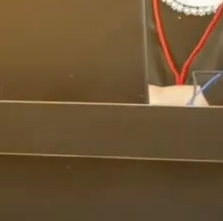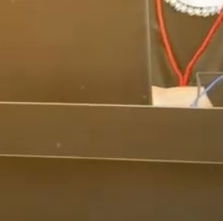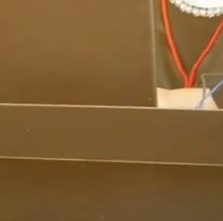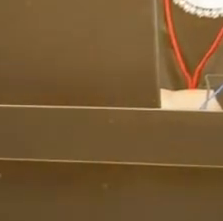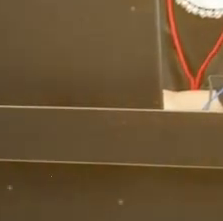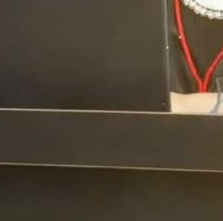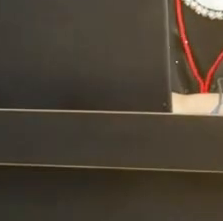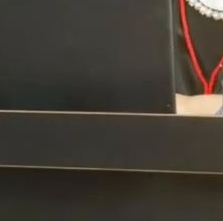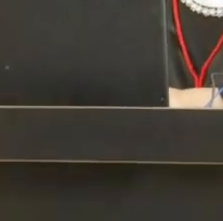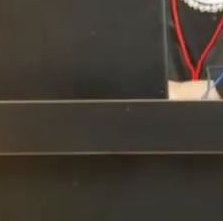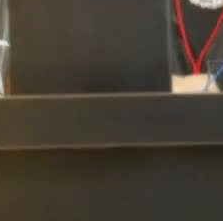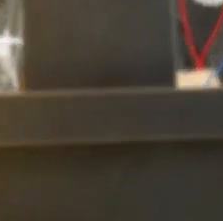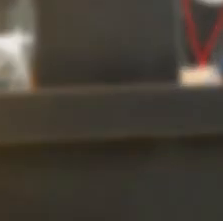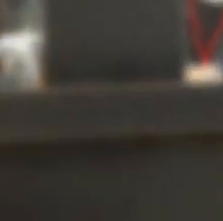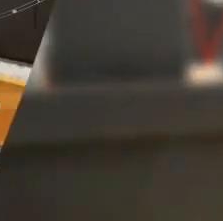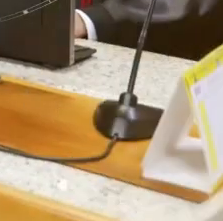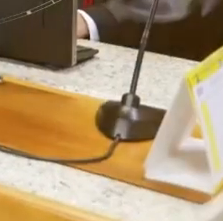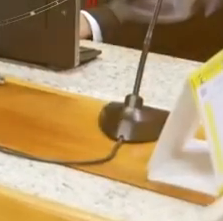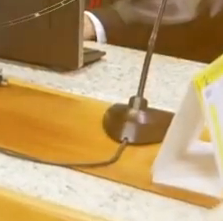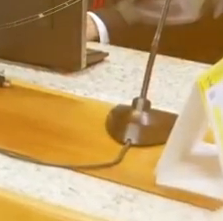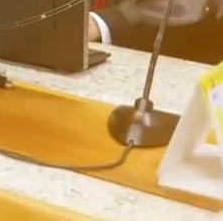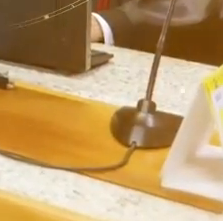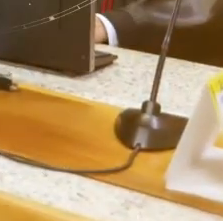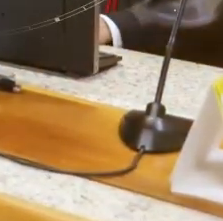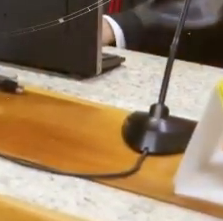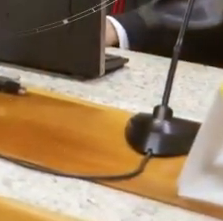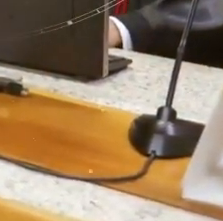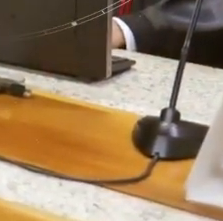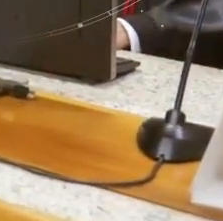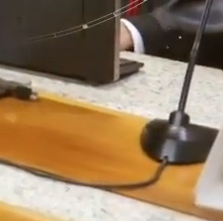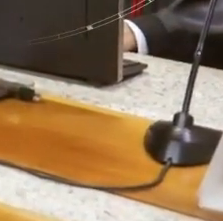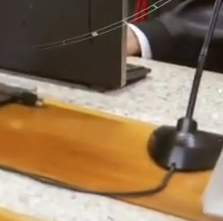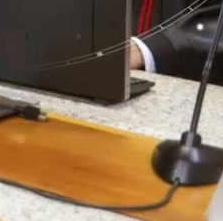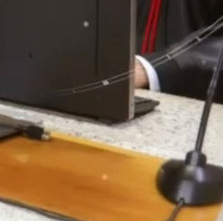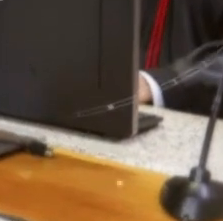sequência de imagem do plenário do Tribunal Regional Eleitoral do Amapá e seus magistrados.